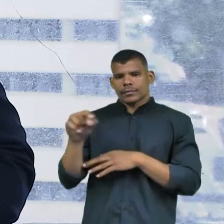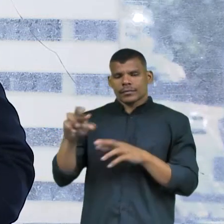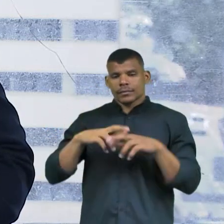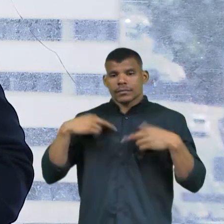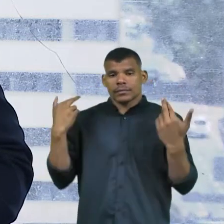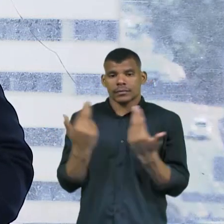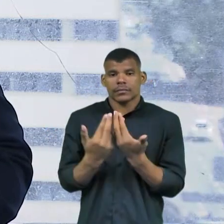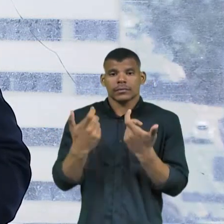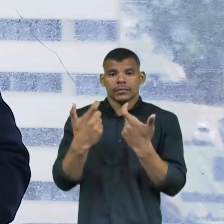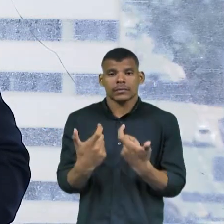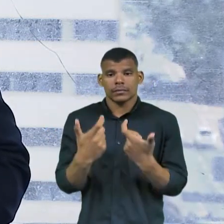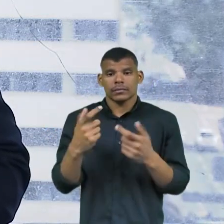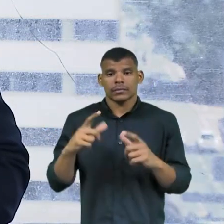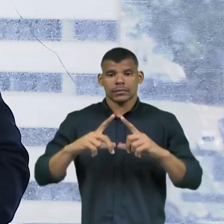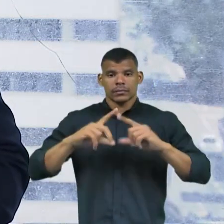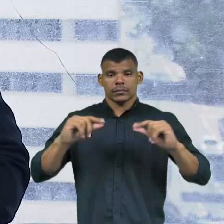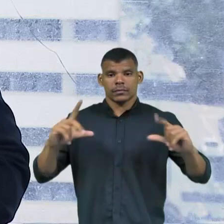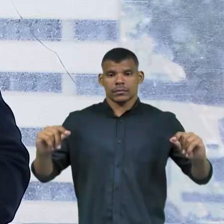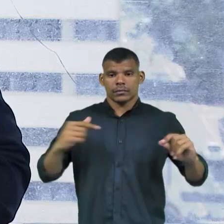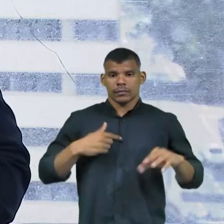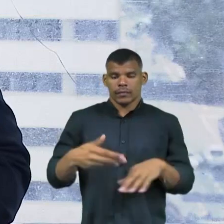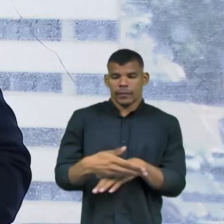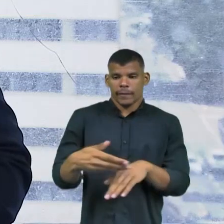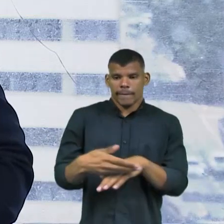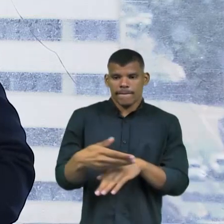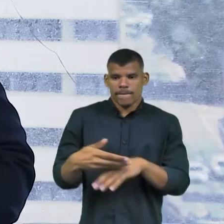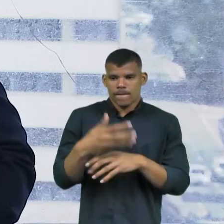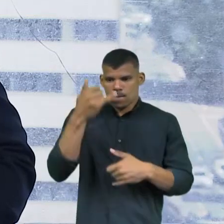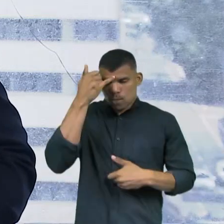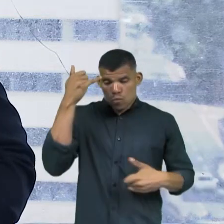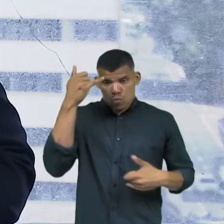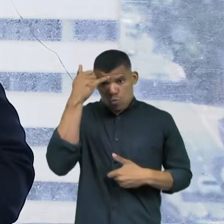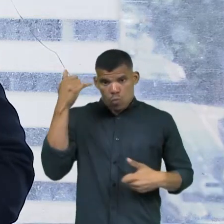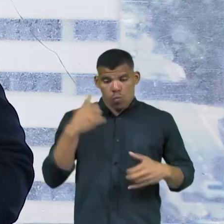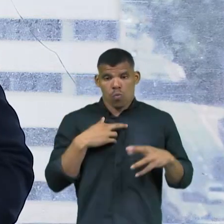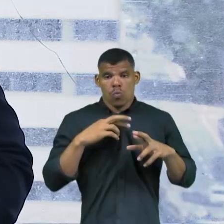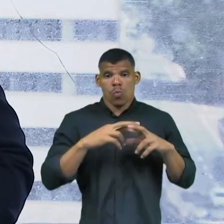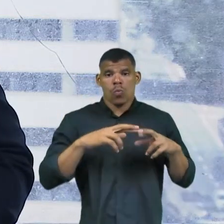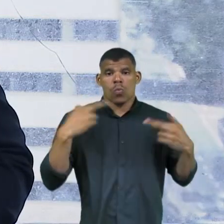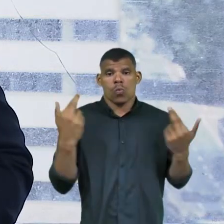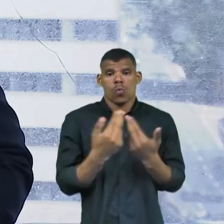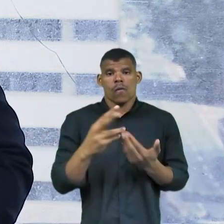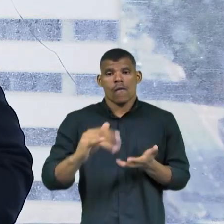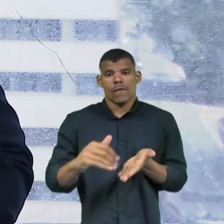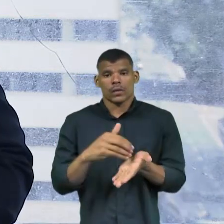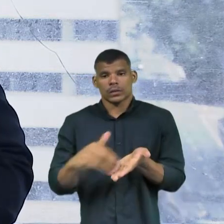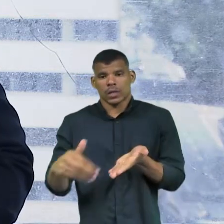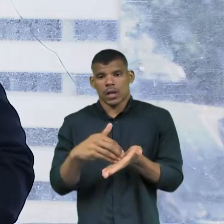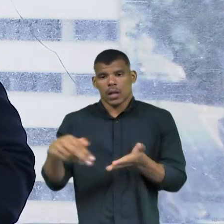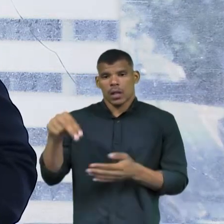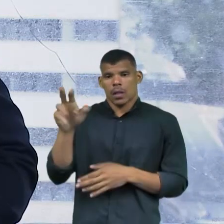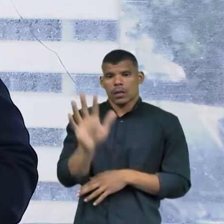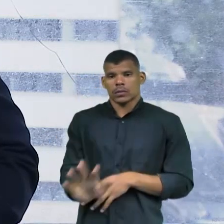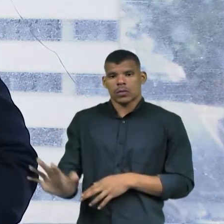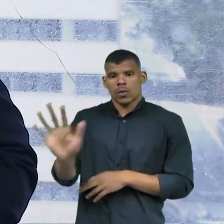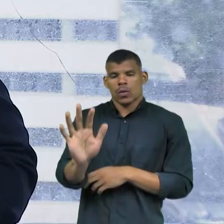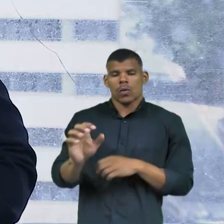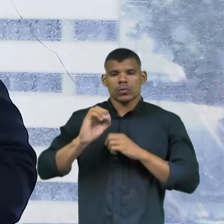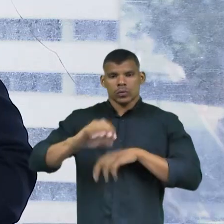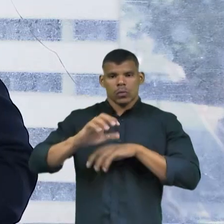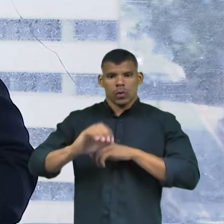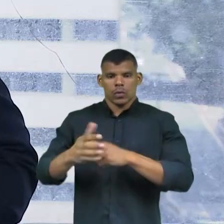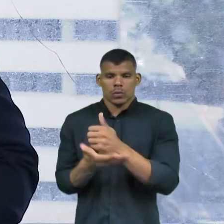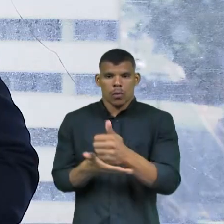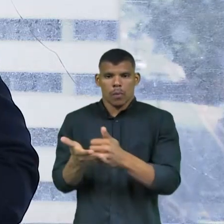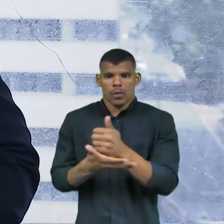com a participação da atual governadora do estado, Isolda Sela, que será a secretária nacional de Educação Básica. Também participaram